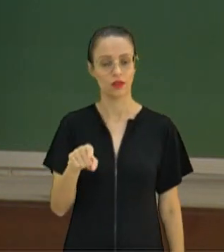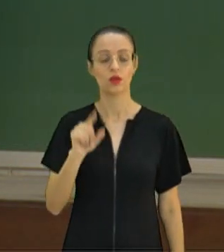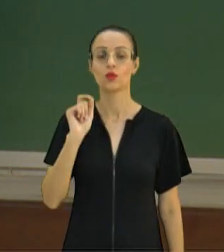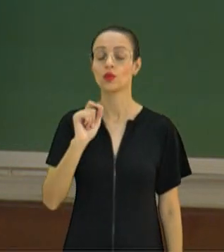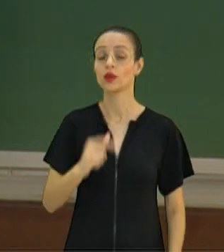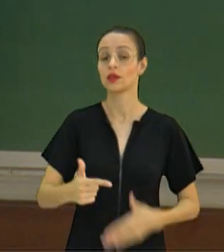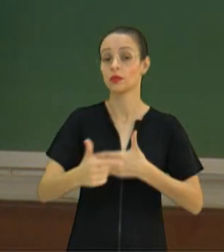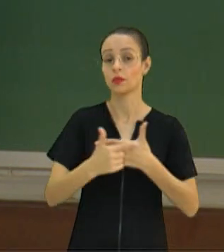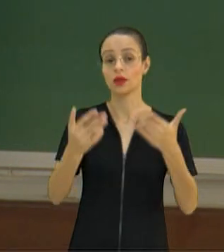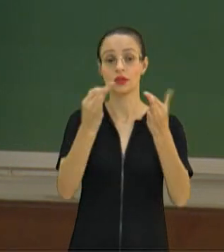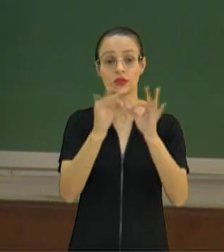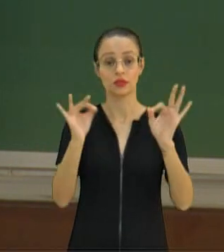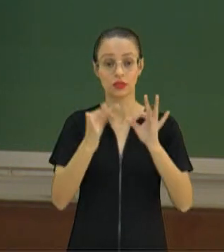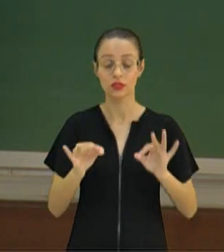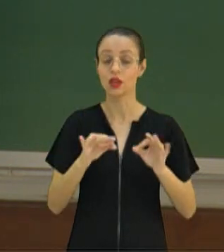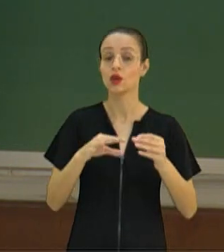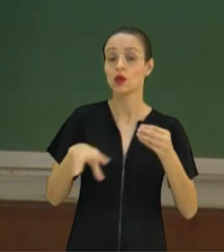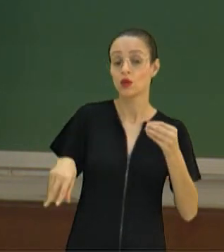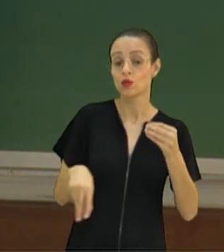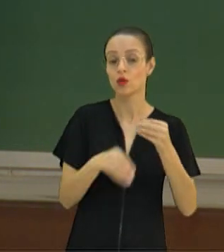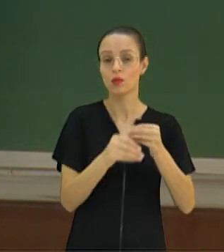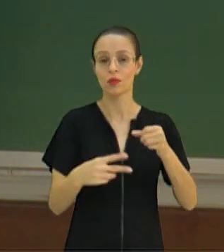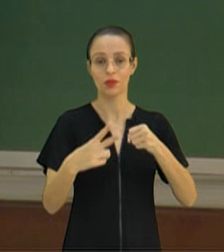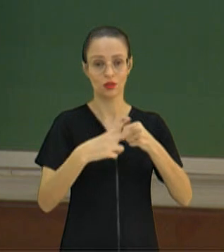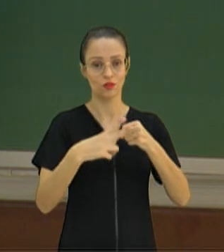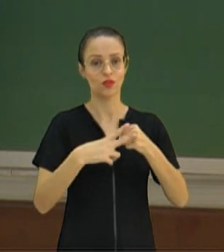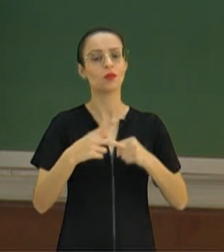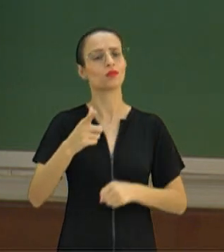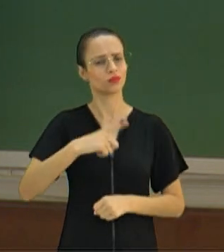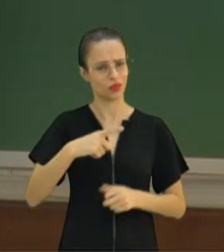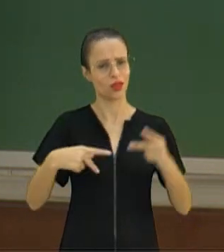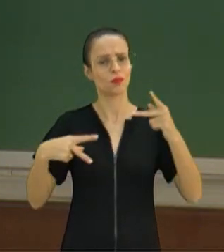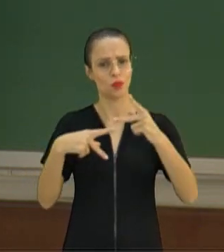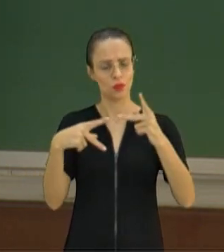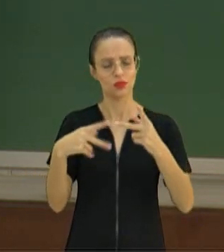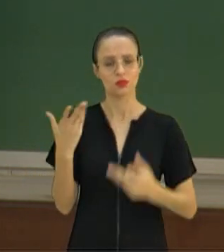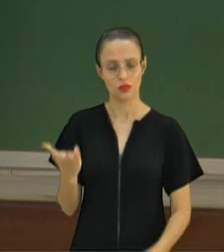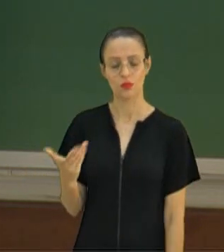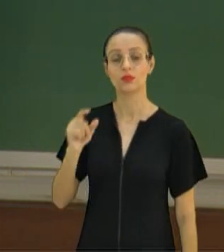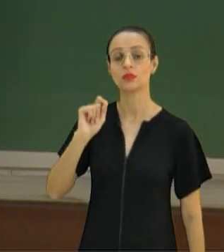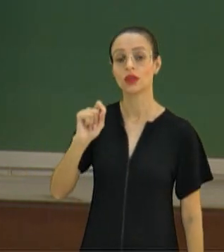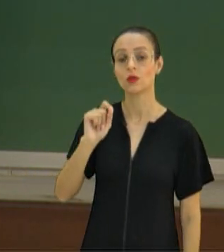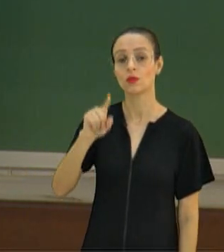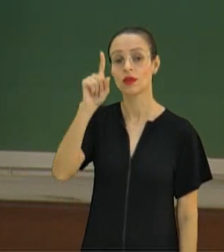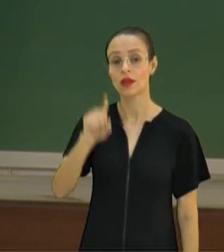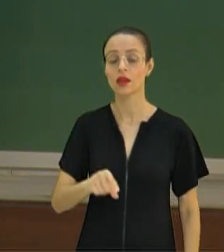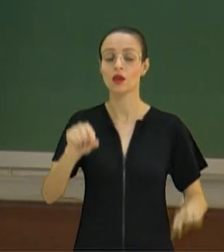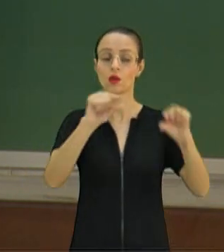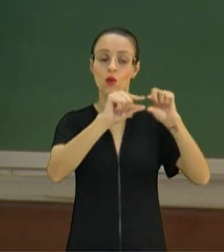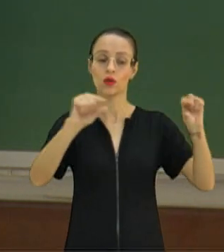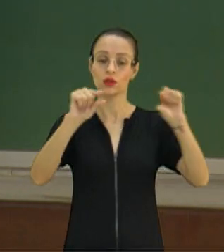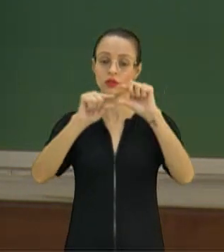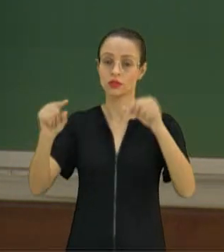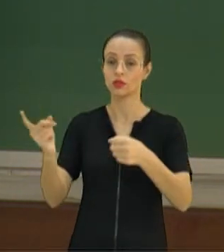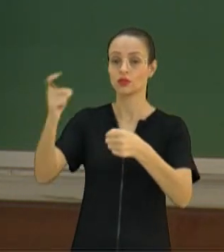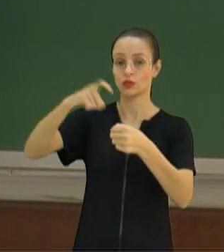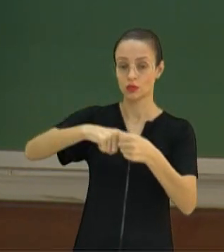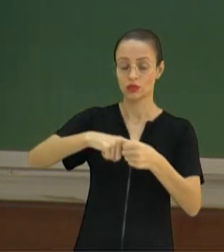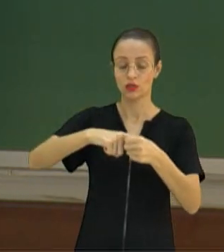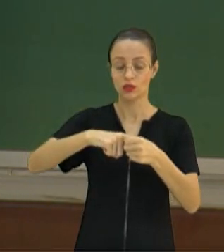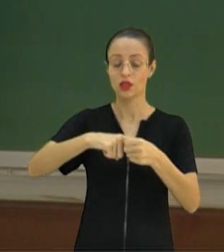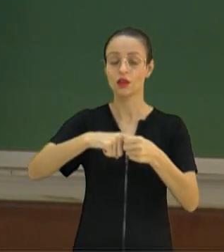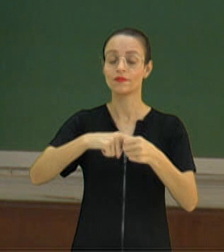é a função sintática de ser objeto indireto. É uma oração, portanto, subordinada substantiva